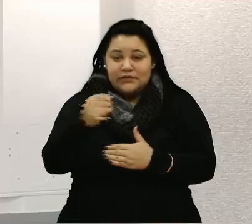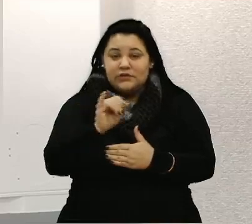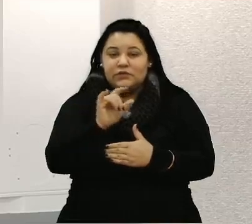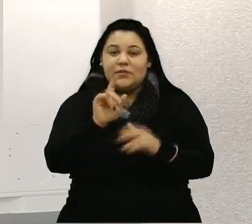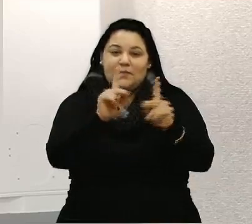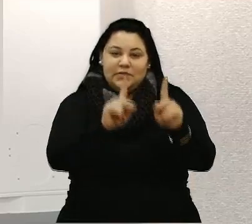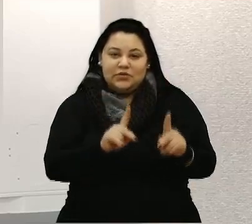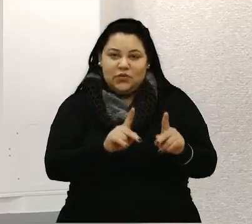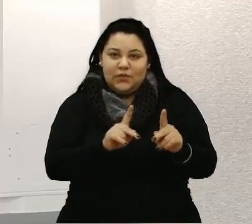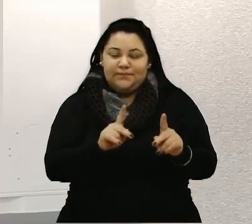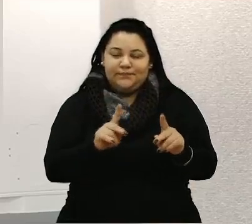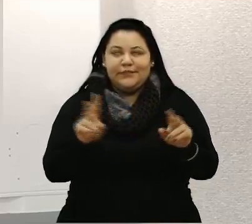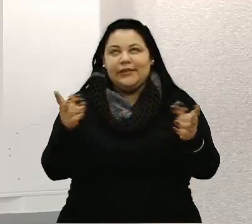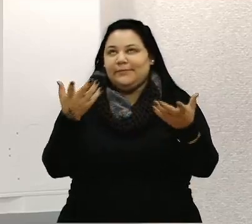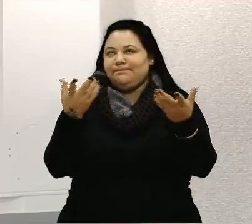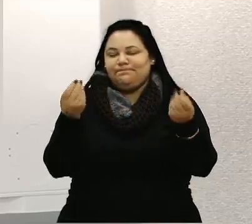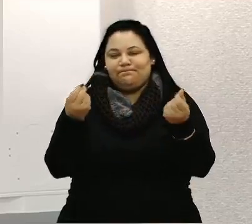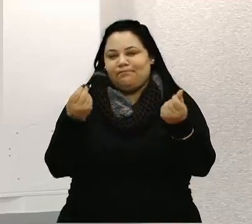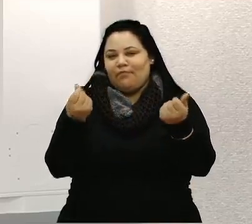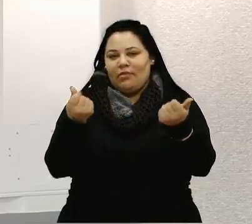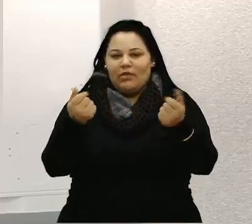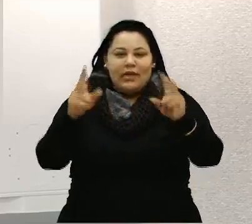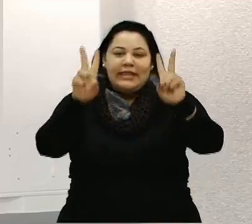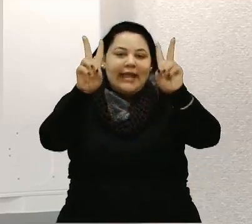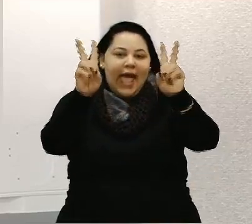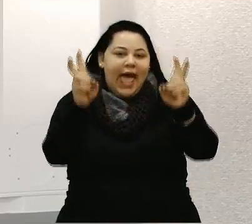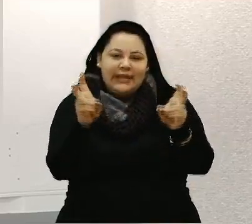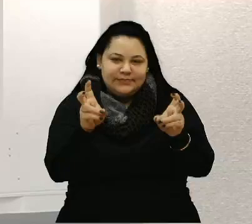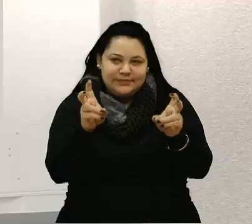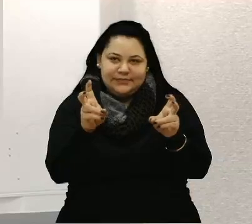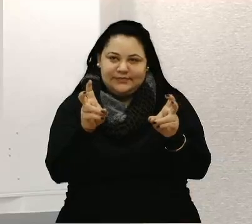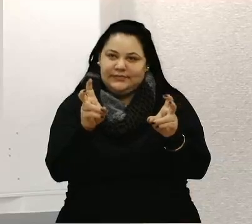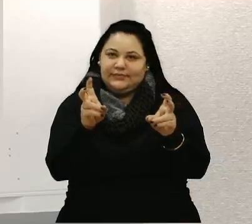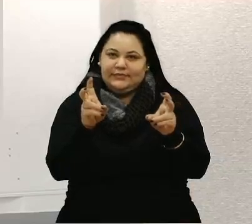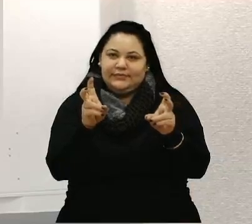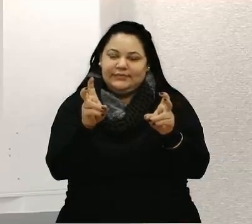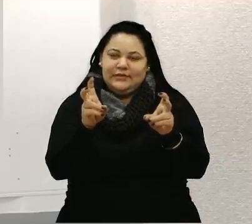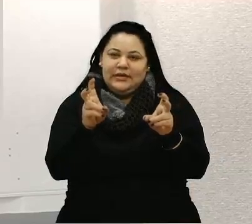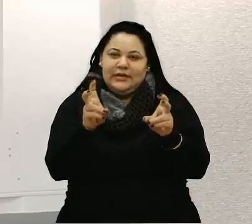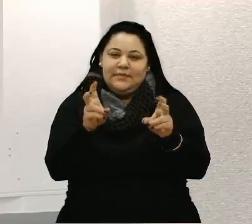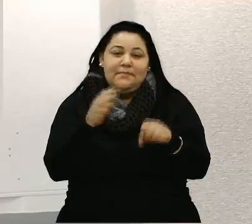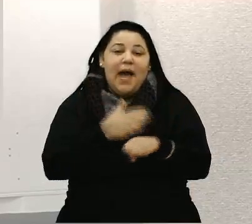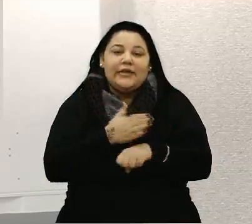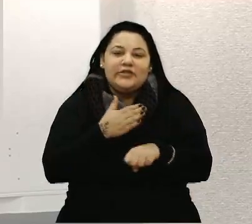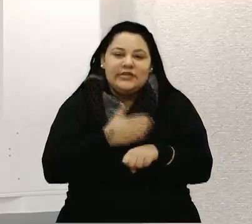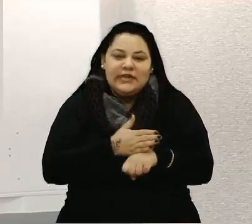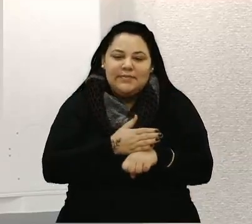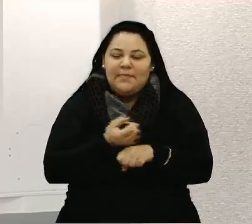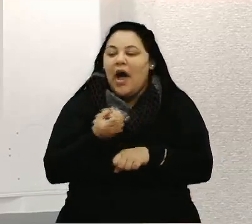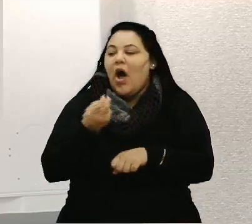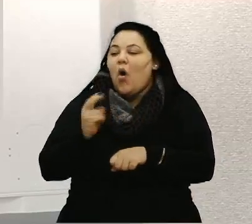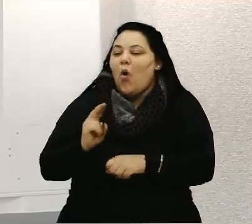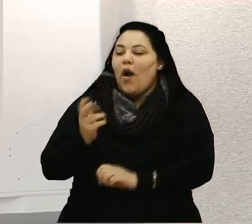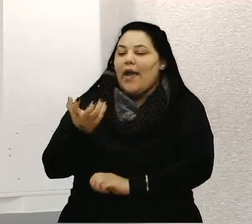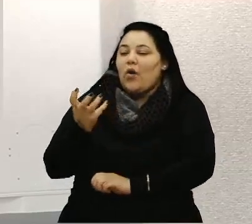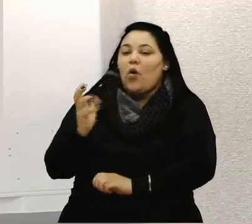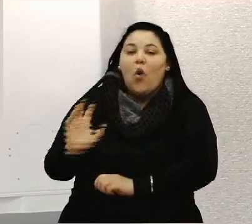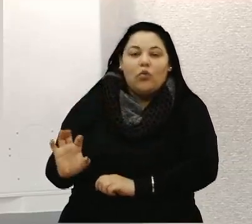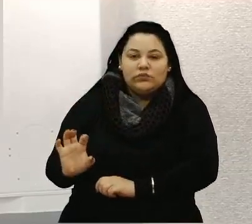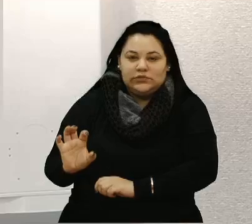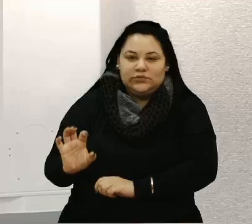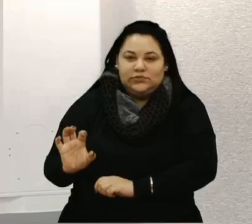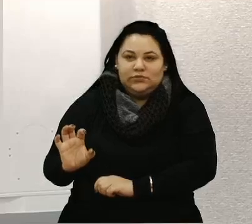entre aspas, né, é oponente ou é contrário